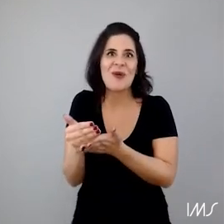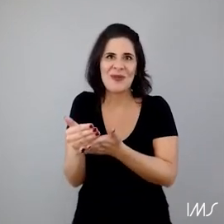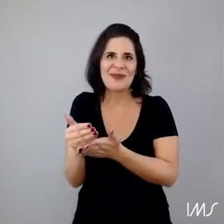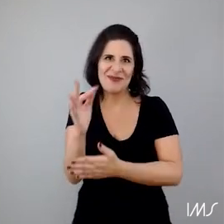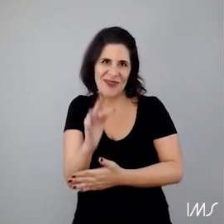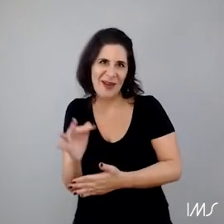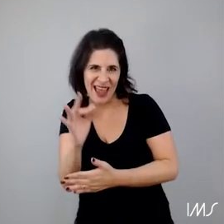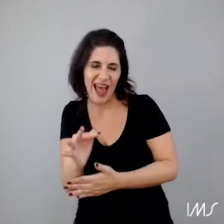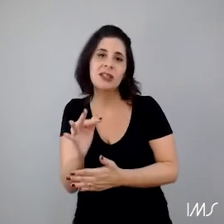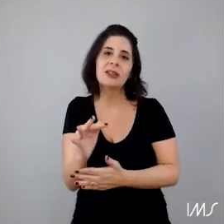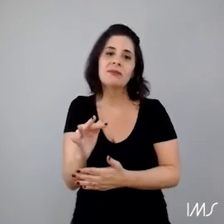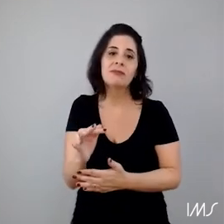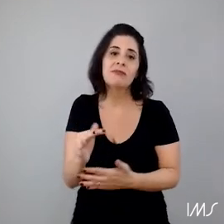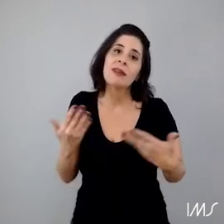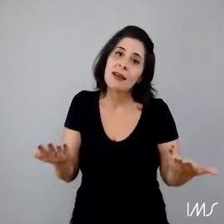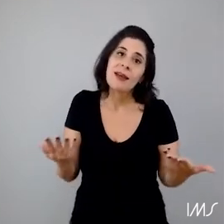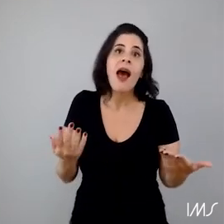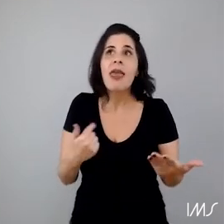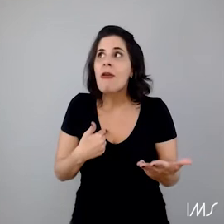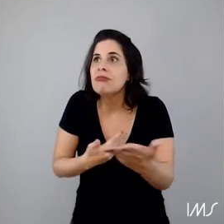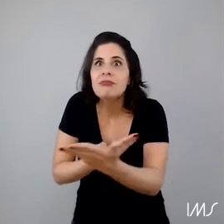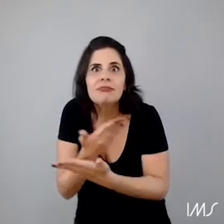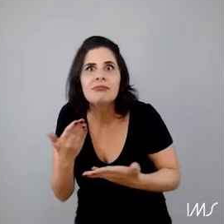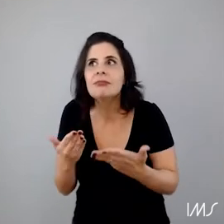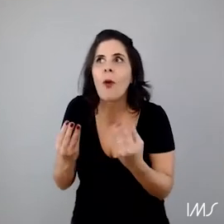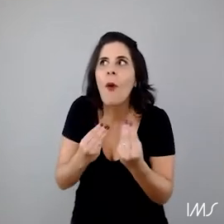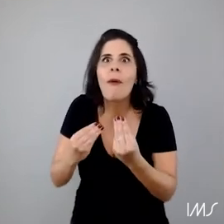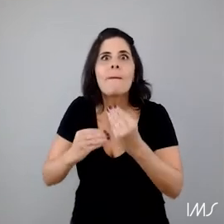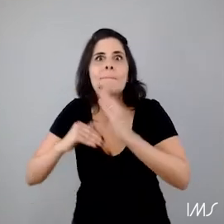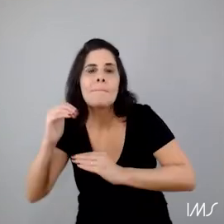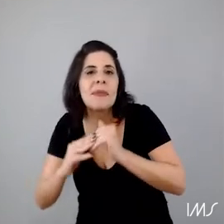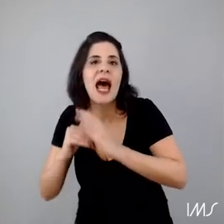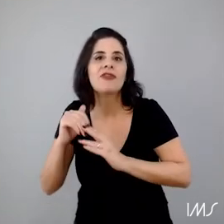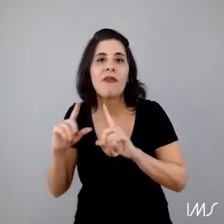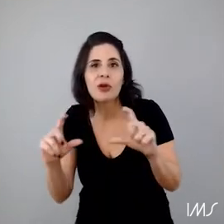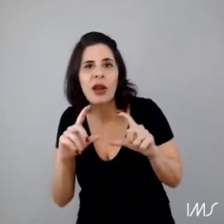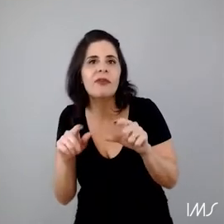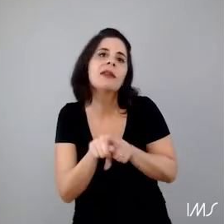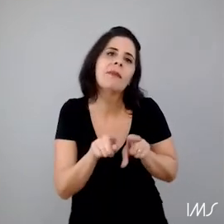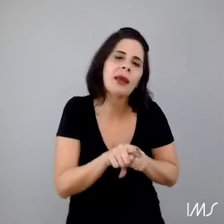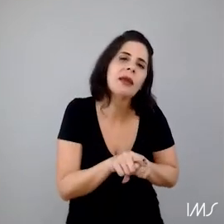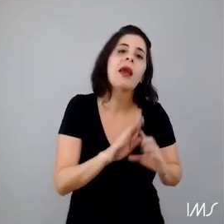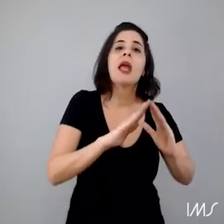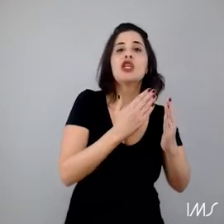felizmente me exposto e interagido com a prática de fotografia na Escola Politécnica da USP, na verdade,